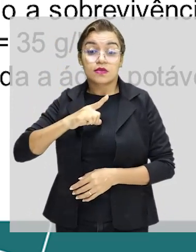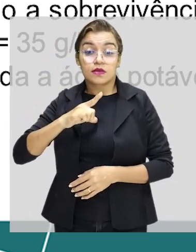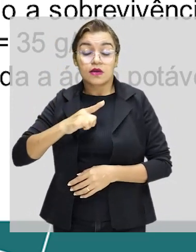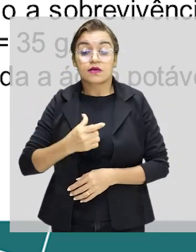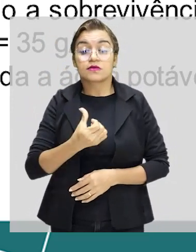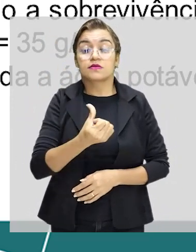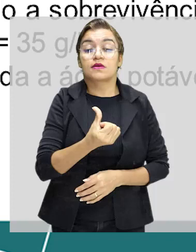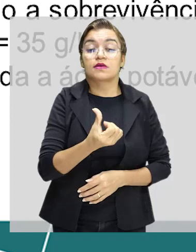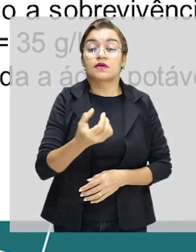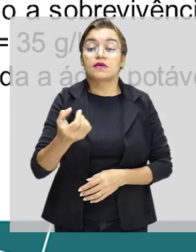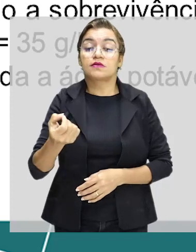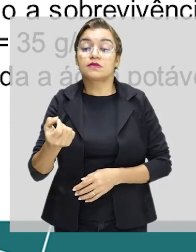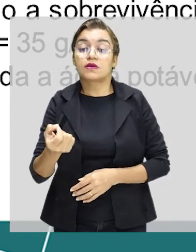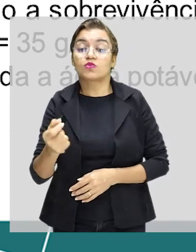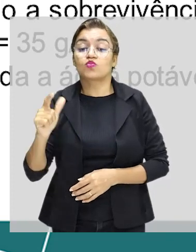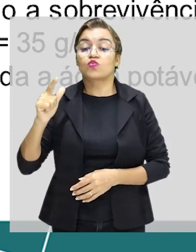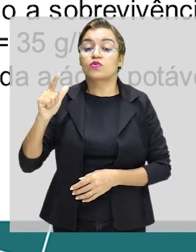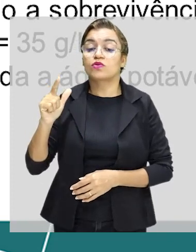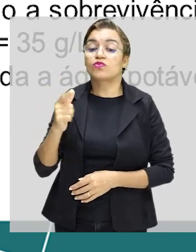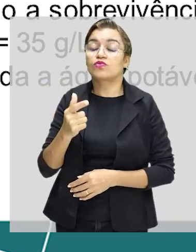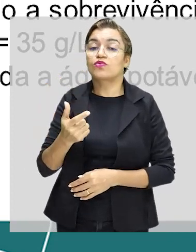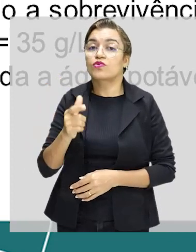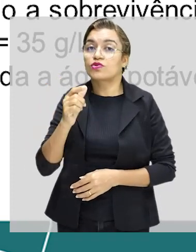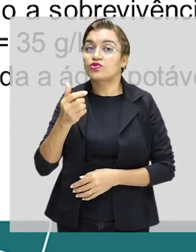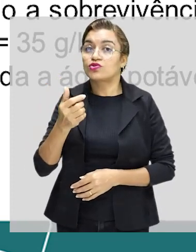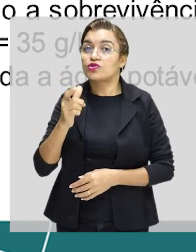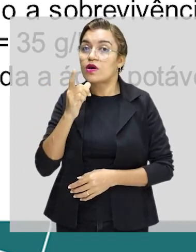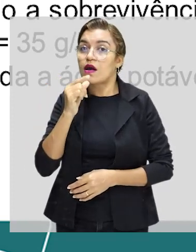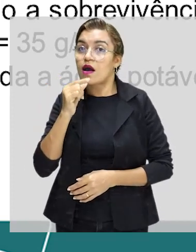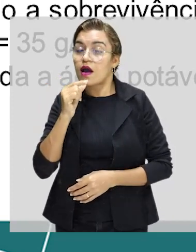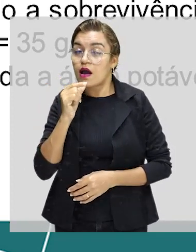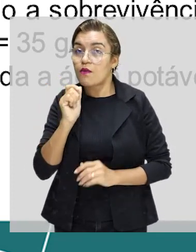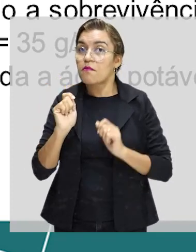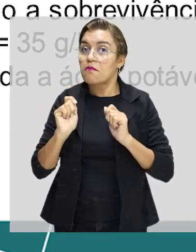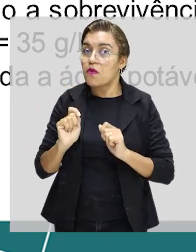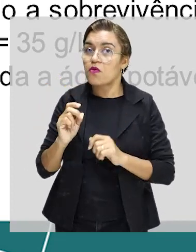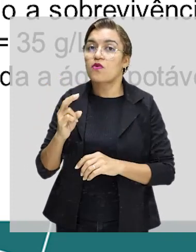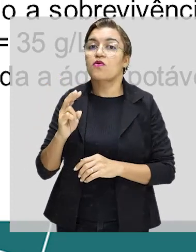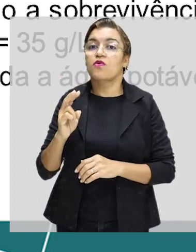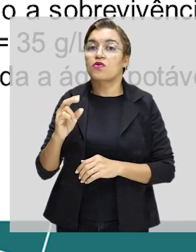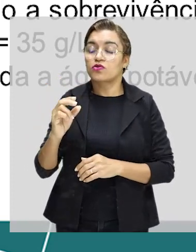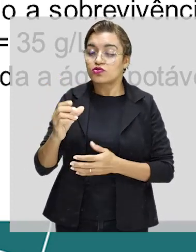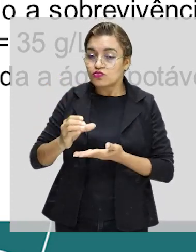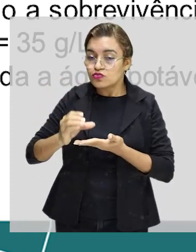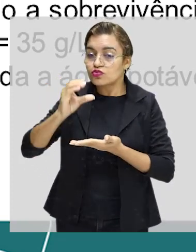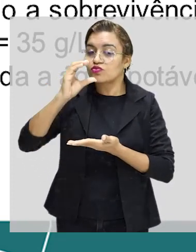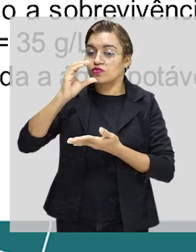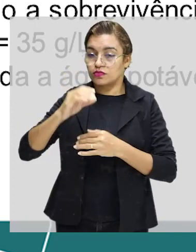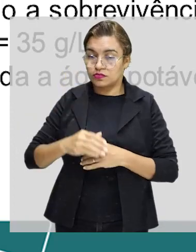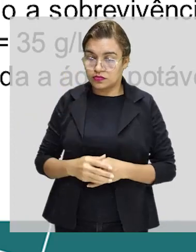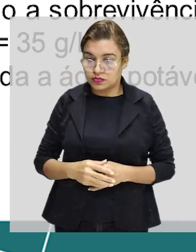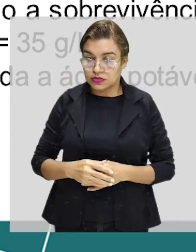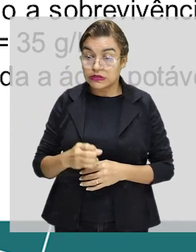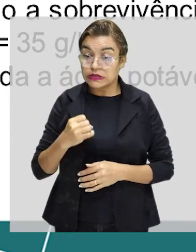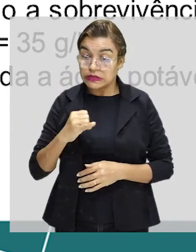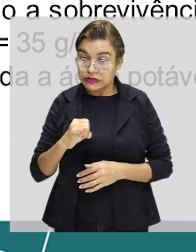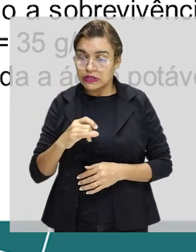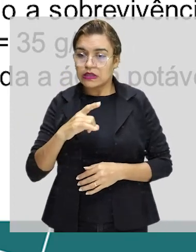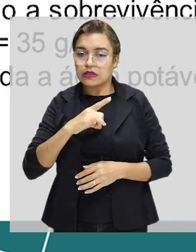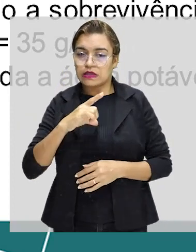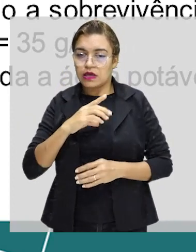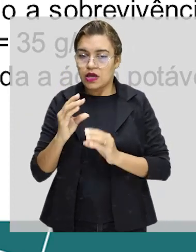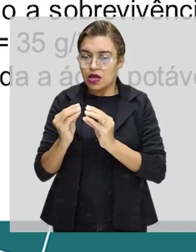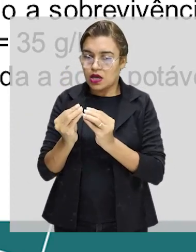que, se conseguisse obter uma solução com no máximo 10 gramas de cloreto de sódio por litro, né, que